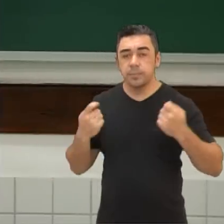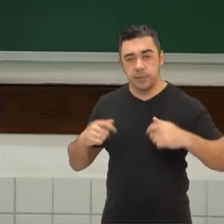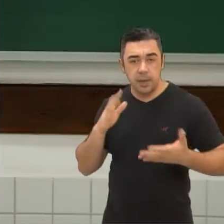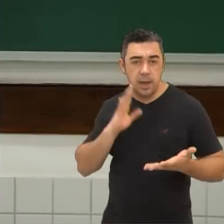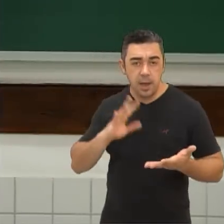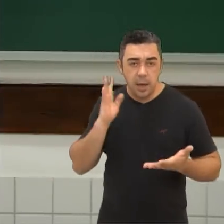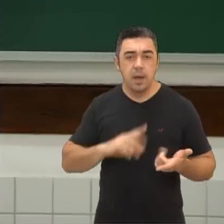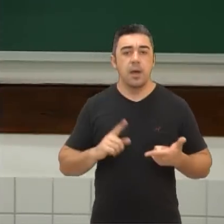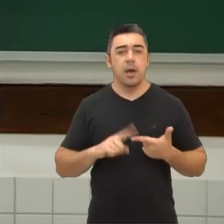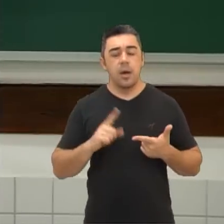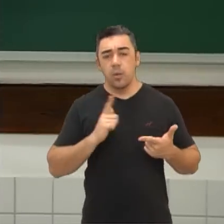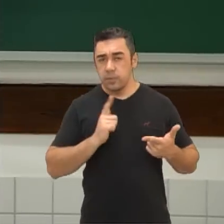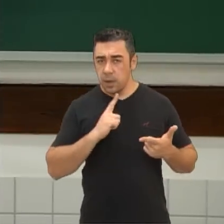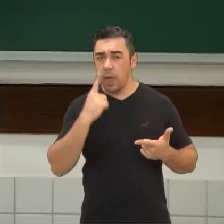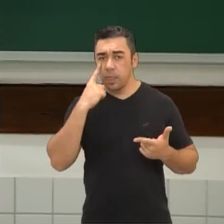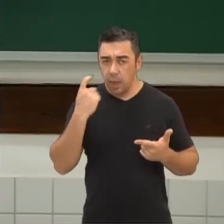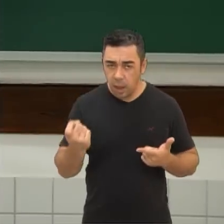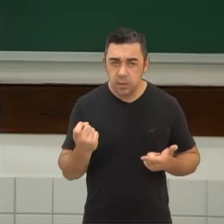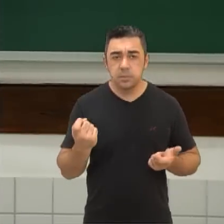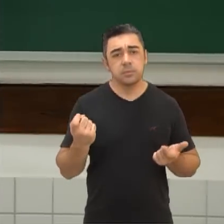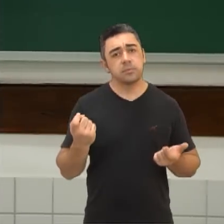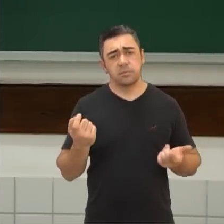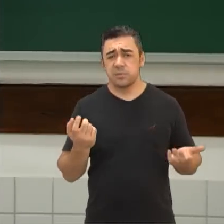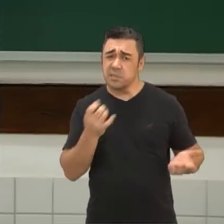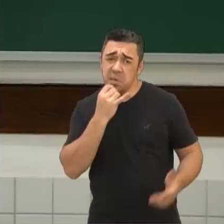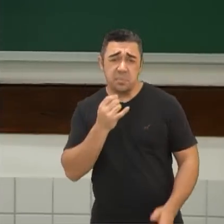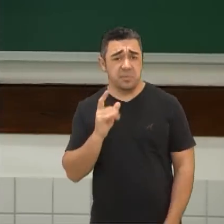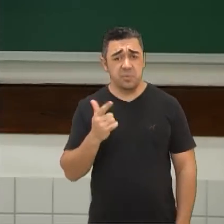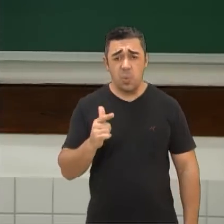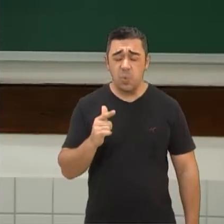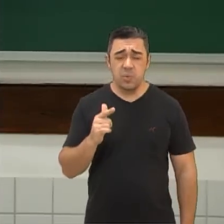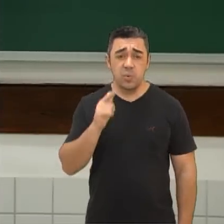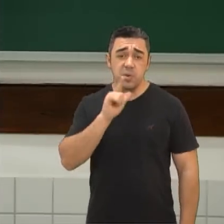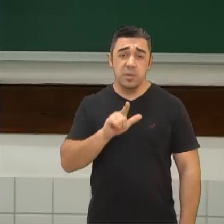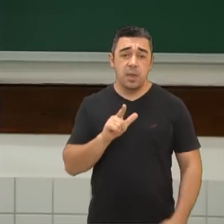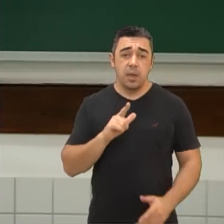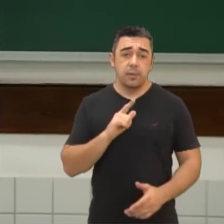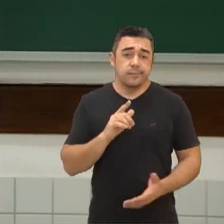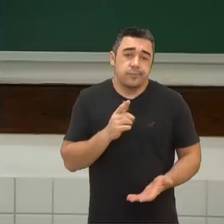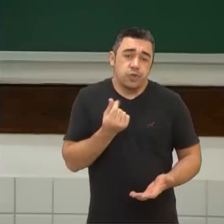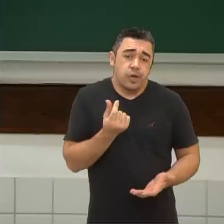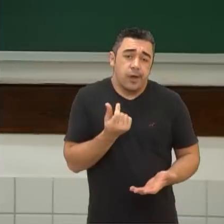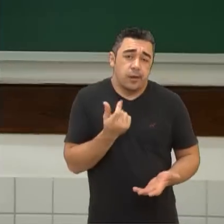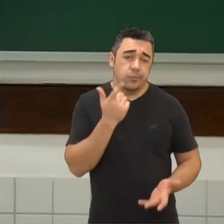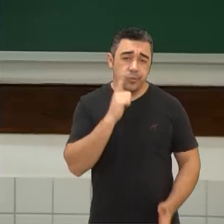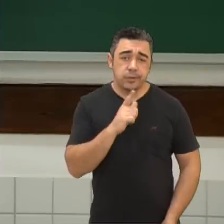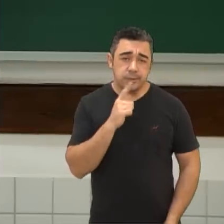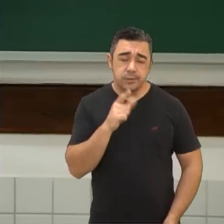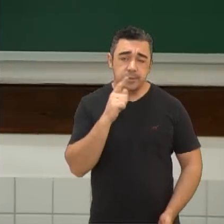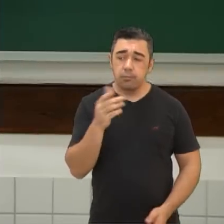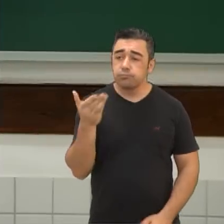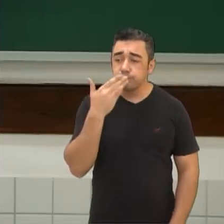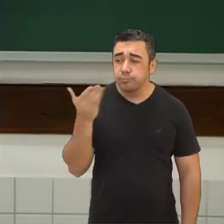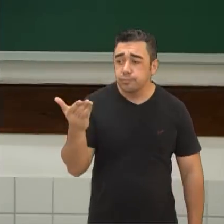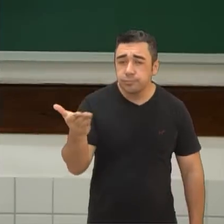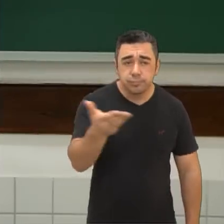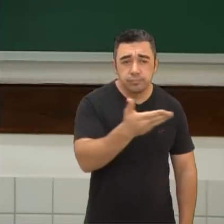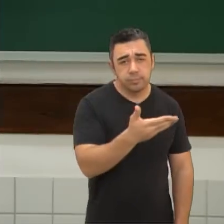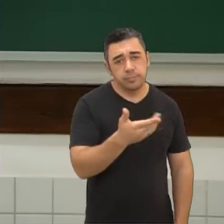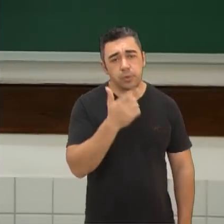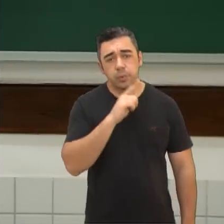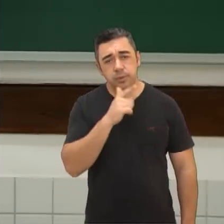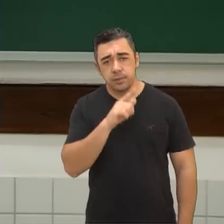bem, pessoal, então vamos lá com a alternativa correta, né? Então, o artista de rua ele precisa chamar a atenção, né, do público